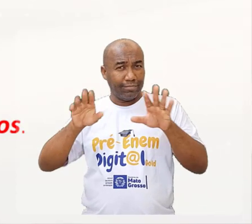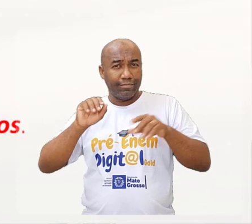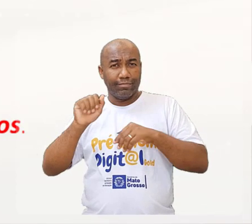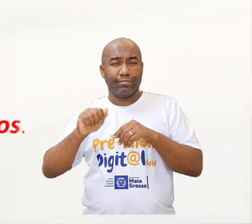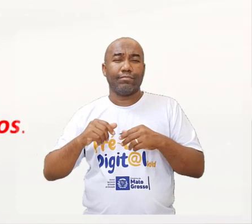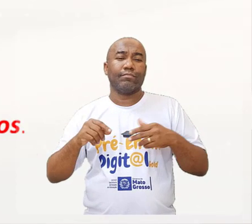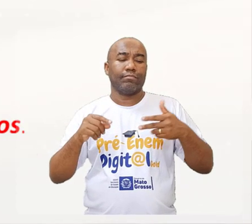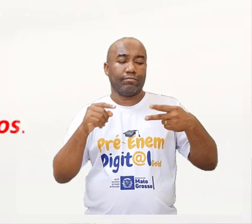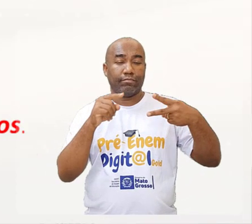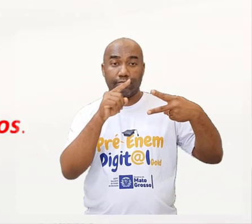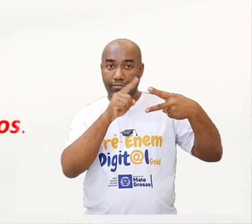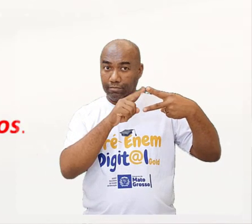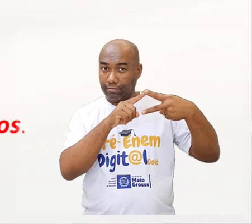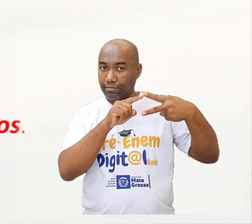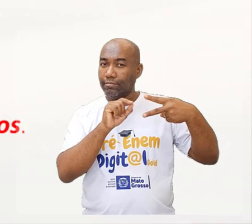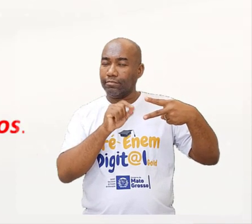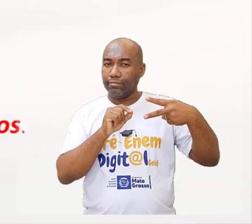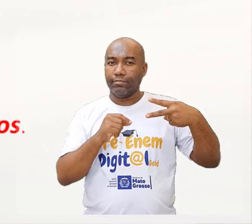Ele é